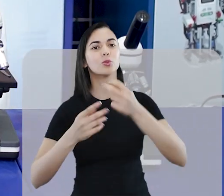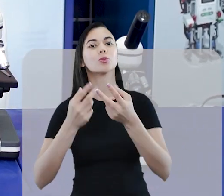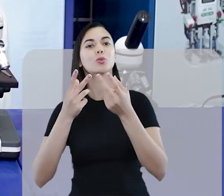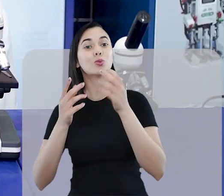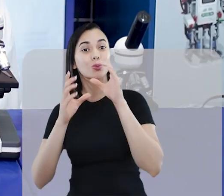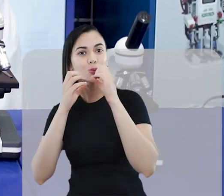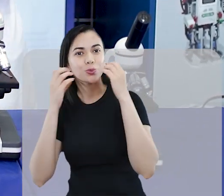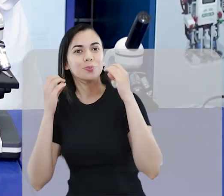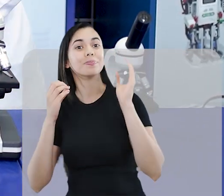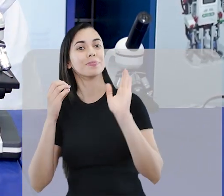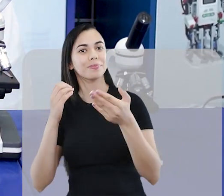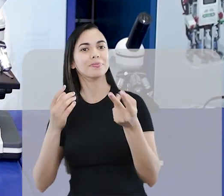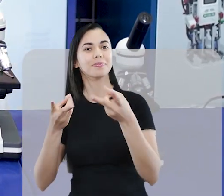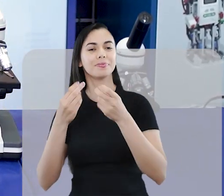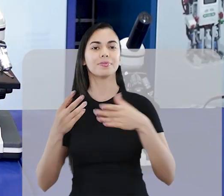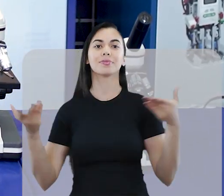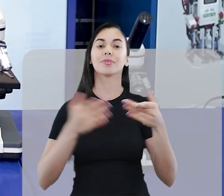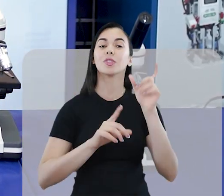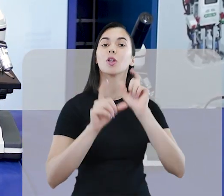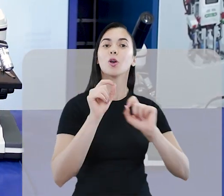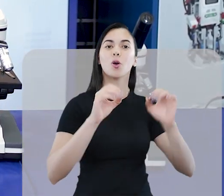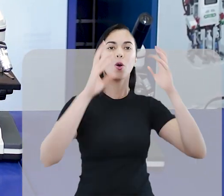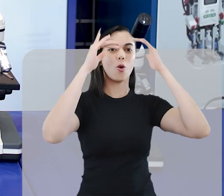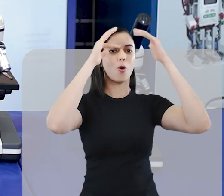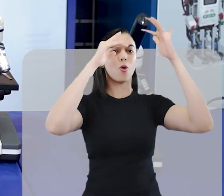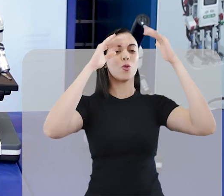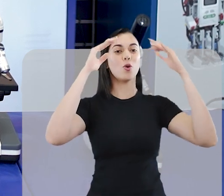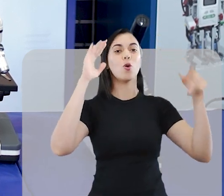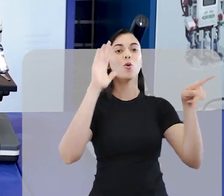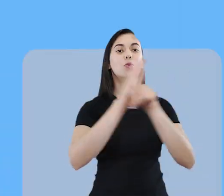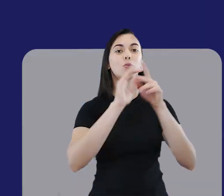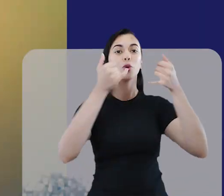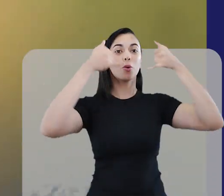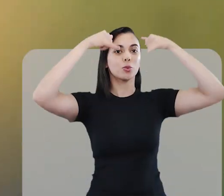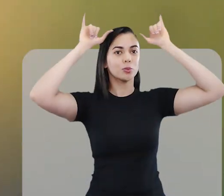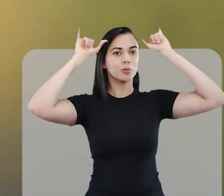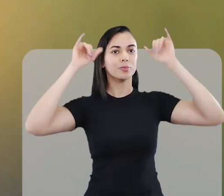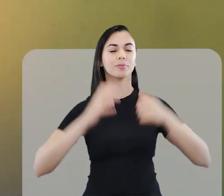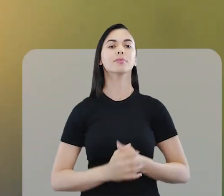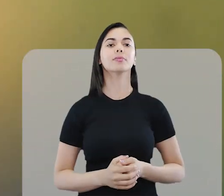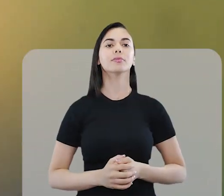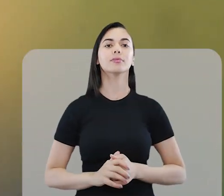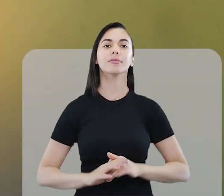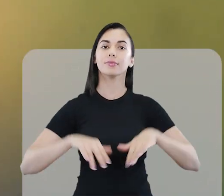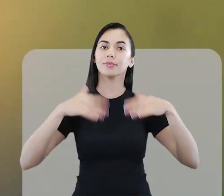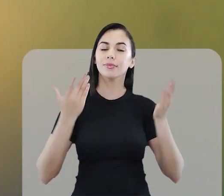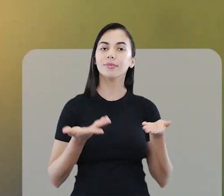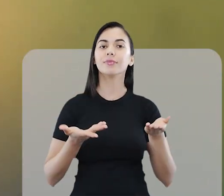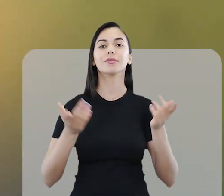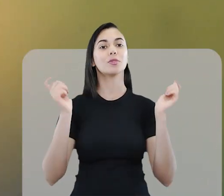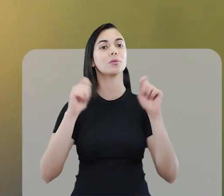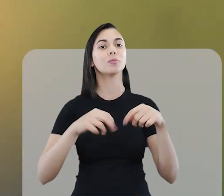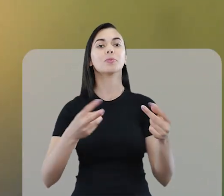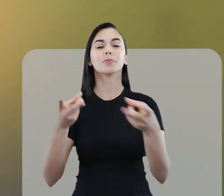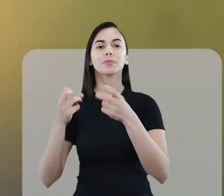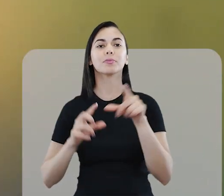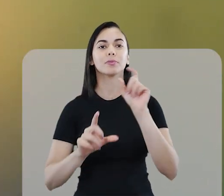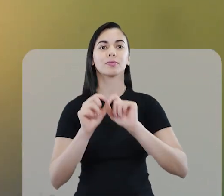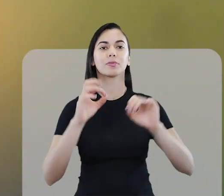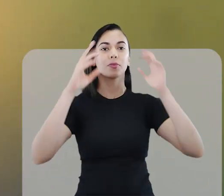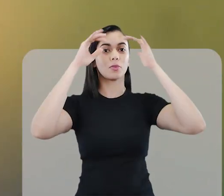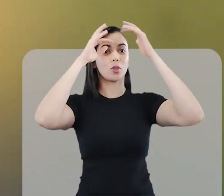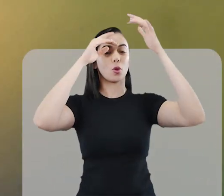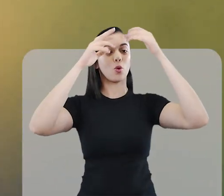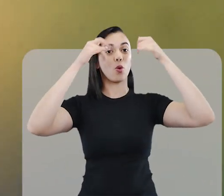vamos observar neurônios motores do boi. Alunos, aqui podemos observar um neurônio, que é uma